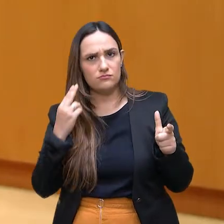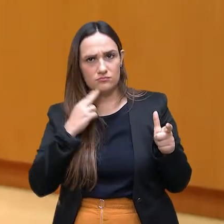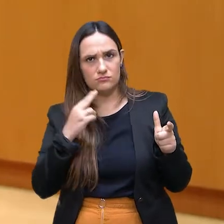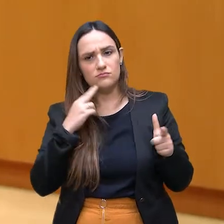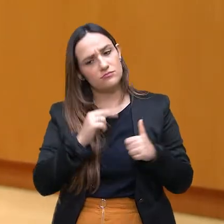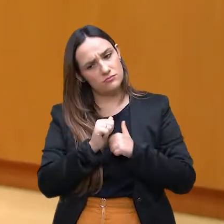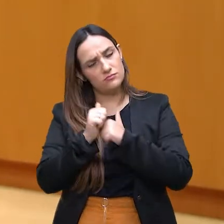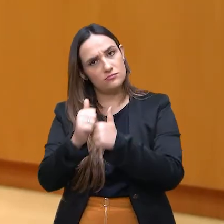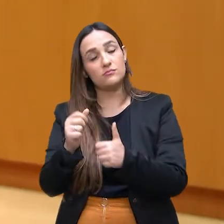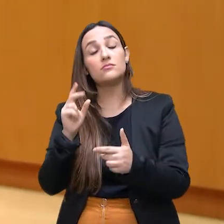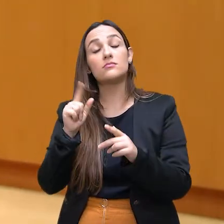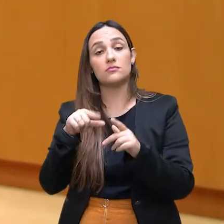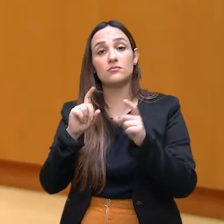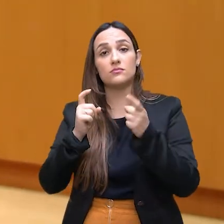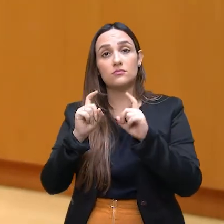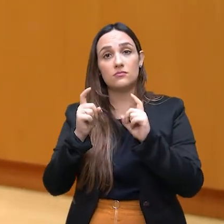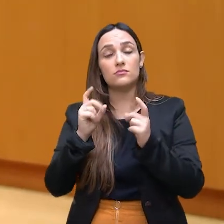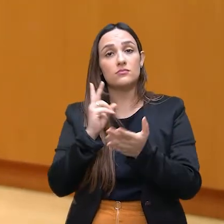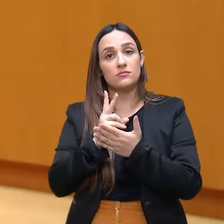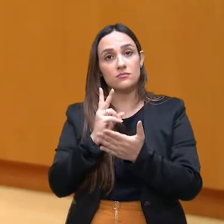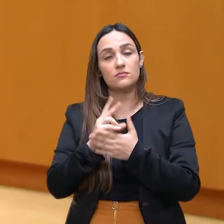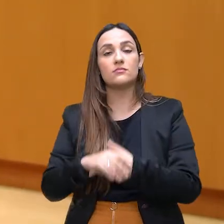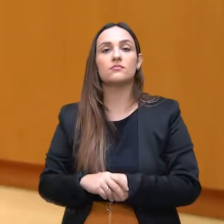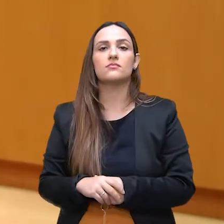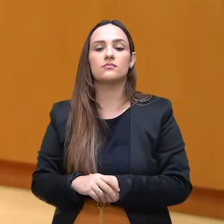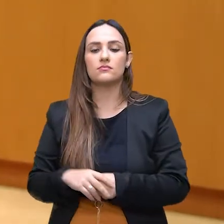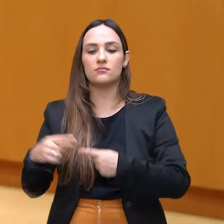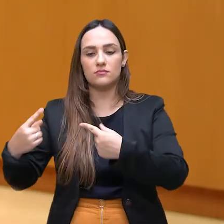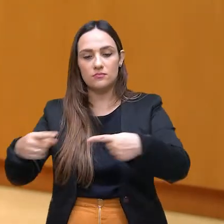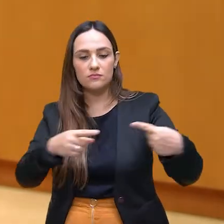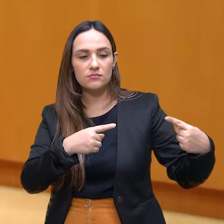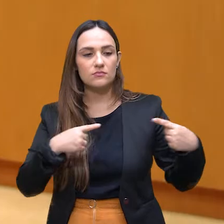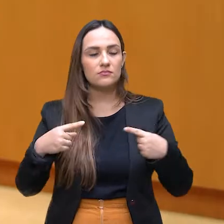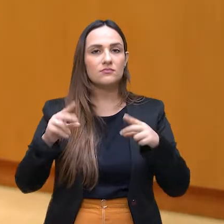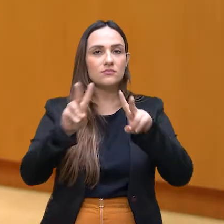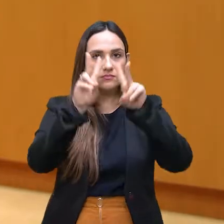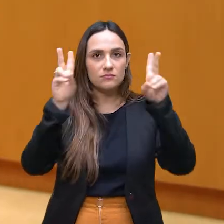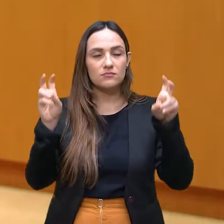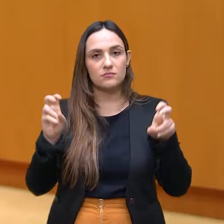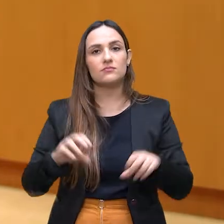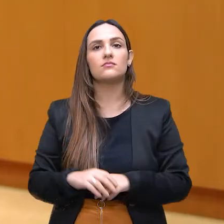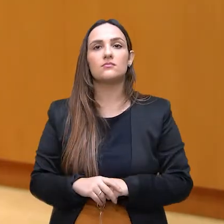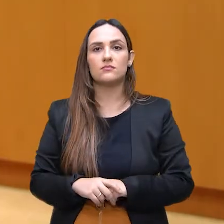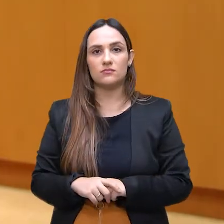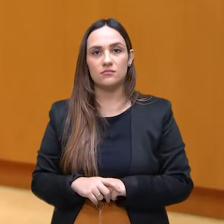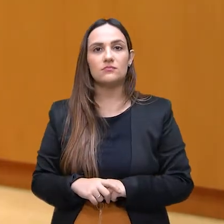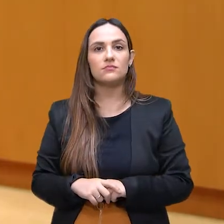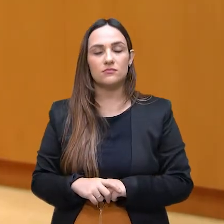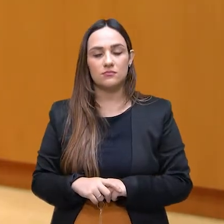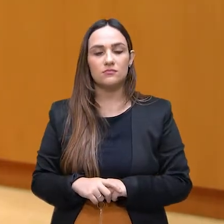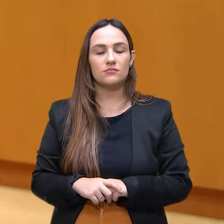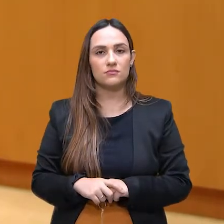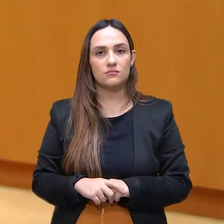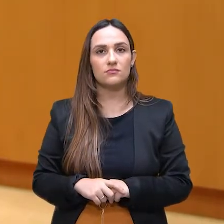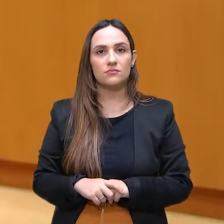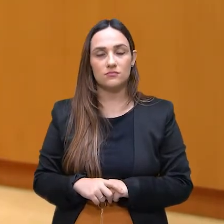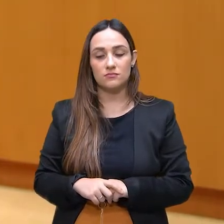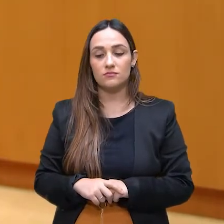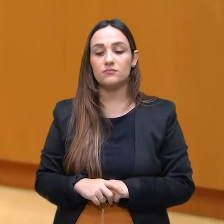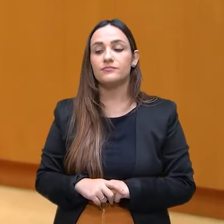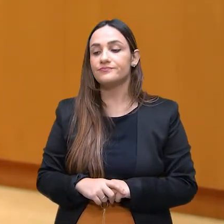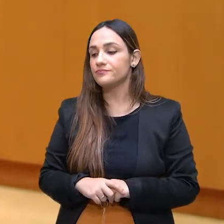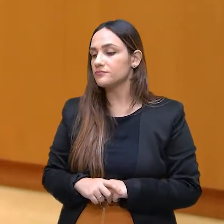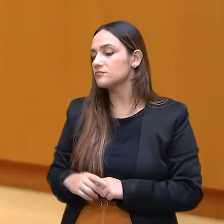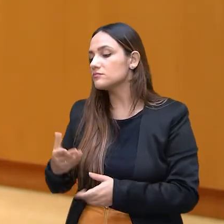nas nossas reuniões, que são mensais, nós debatemos todos os assuntos e fazemos